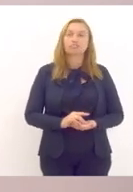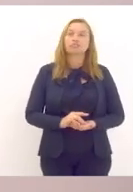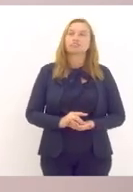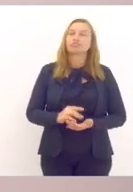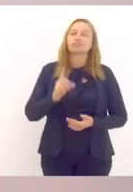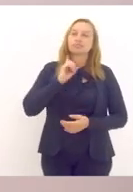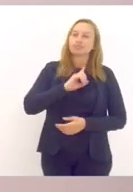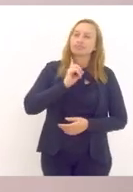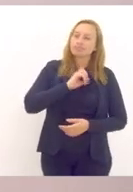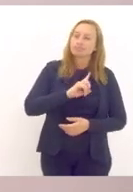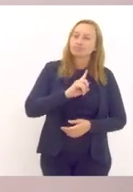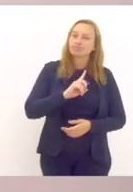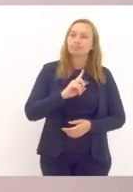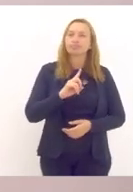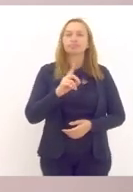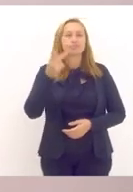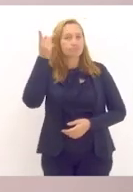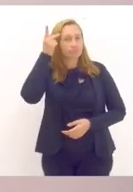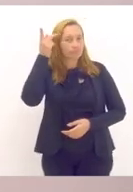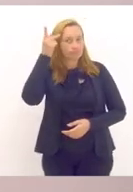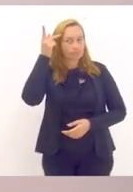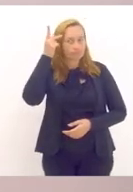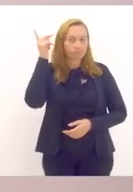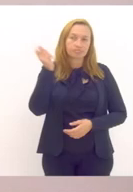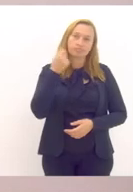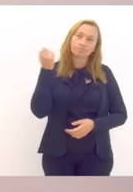Paulo, Rio Grande do Sul.